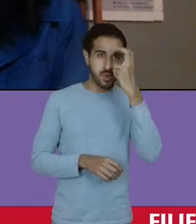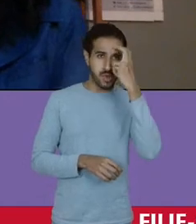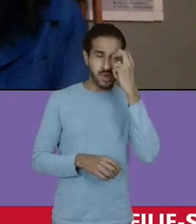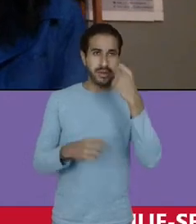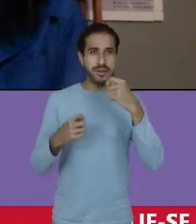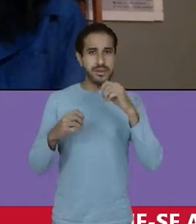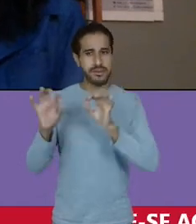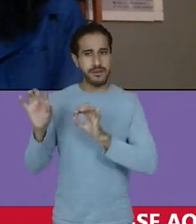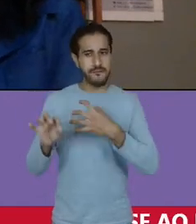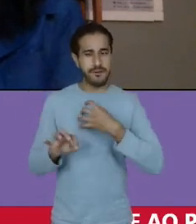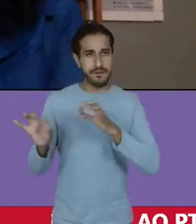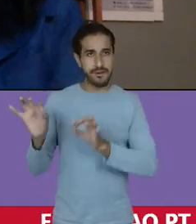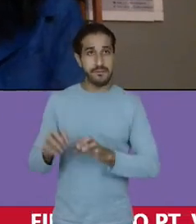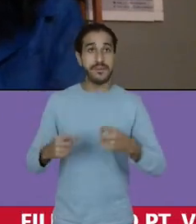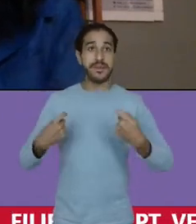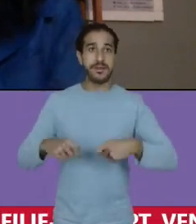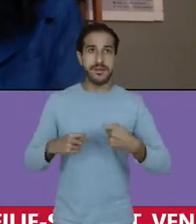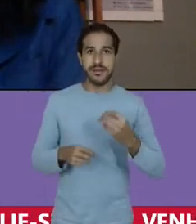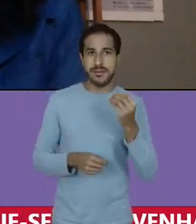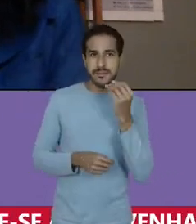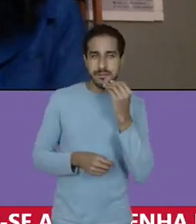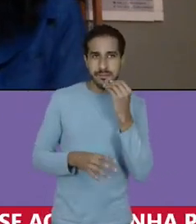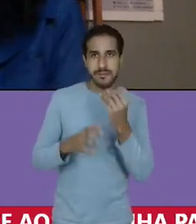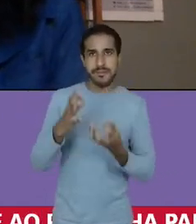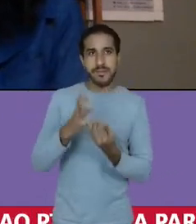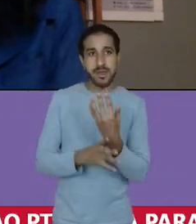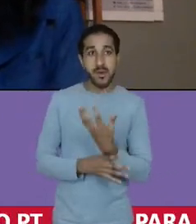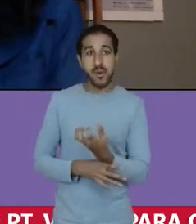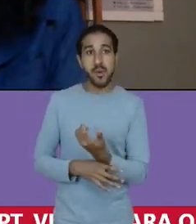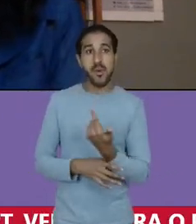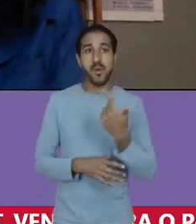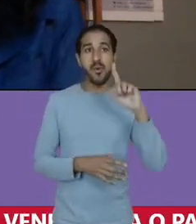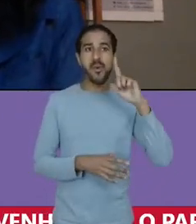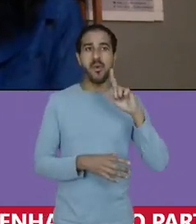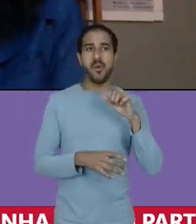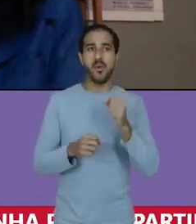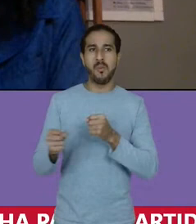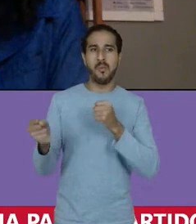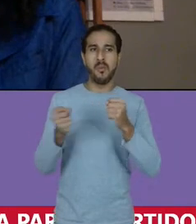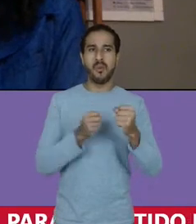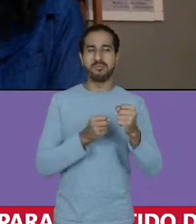Era preciso tentar formular uma outra hegemonia de